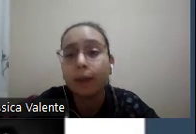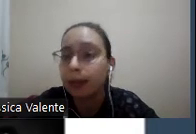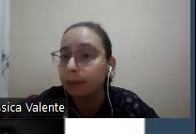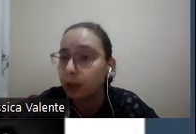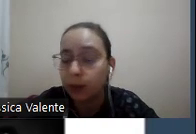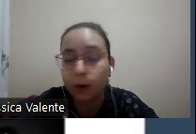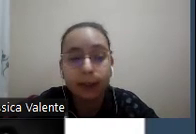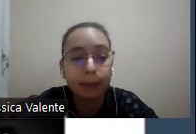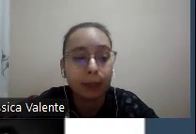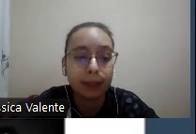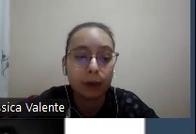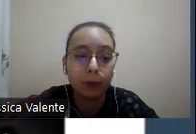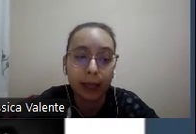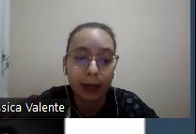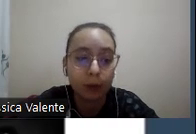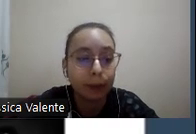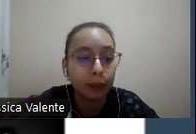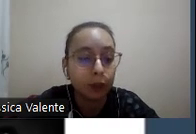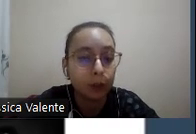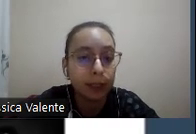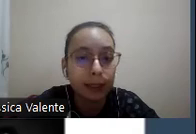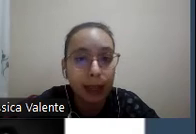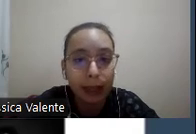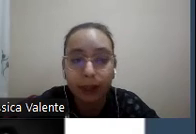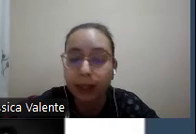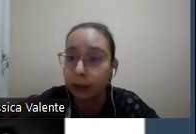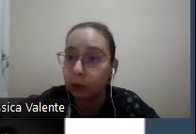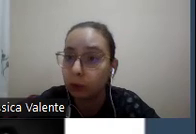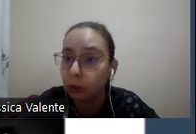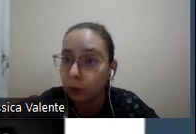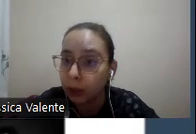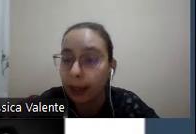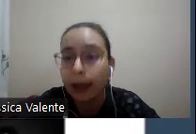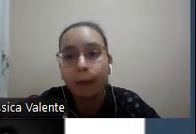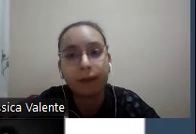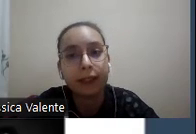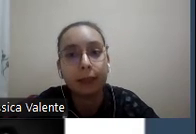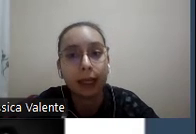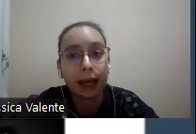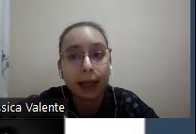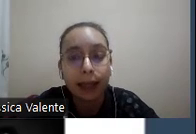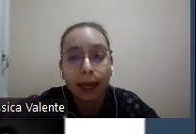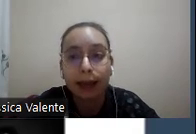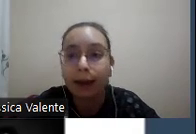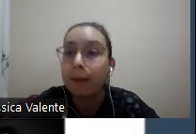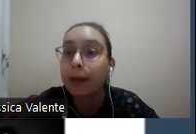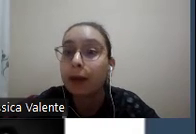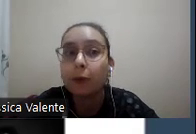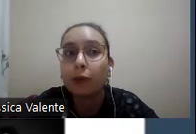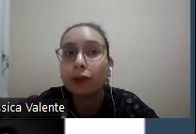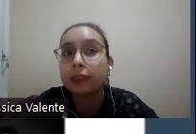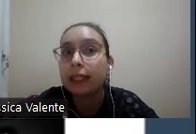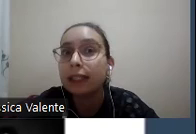sinais também, mesma coisa, para se comunicar com uma pessoa específica que é surda, para fazer brincadeira,